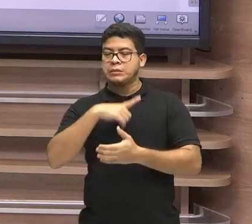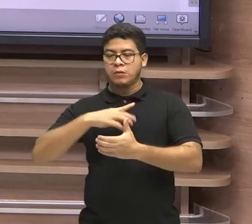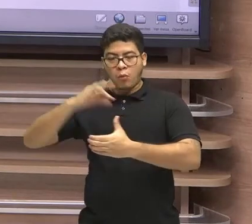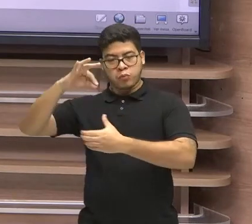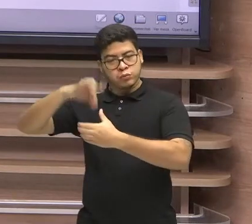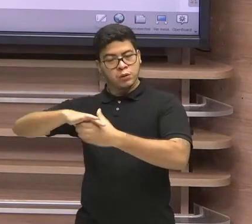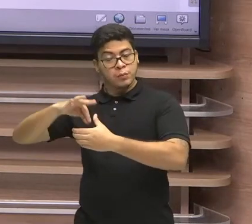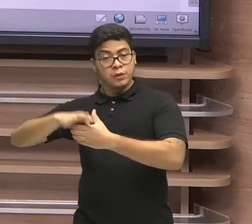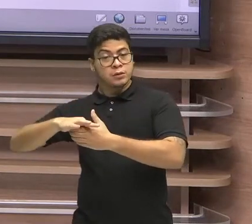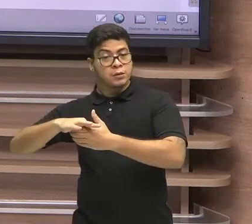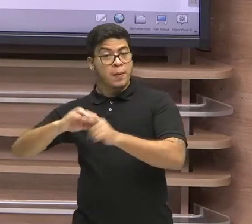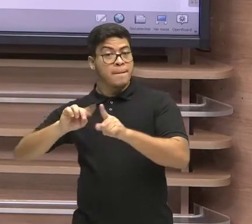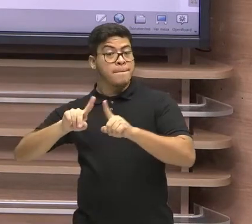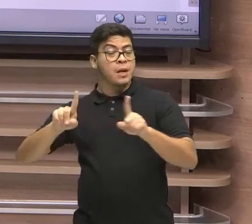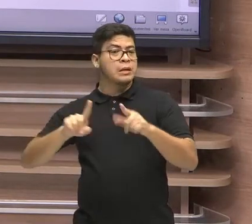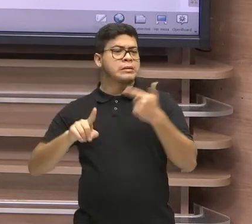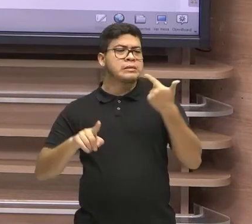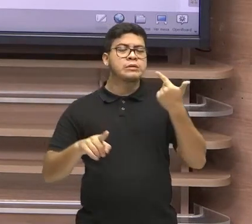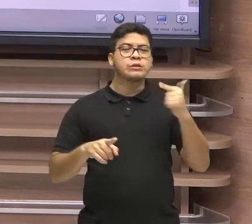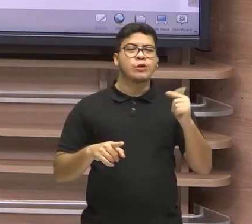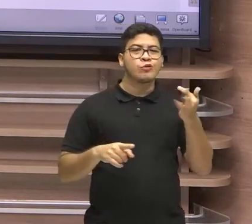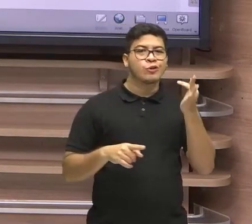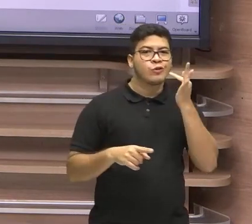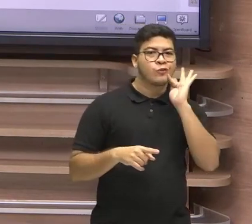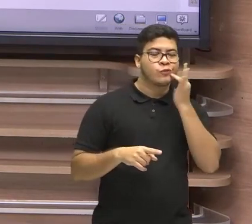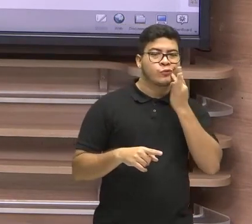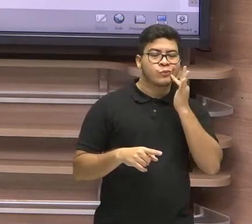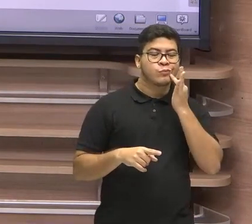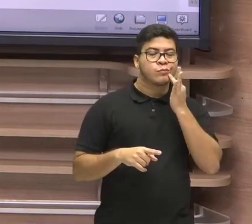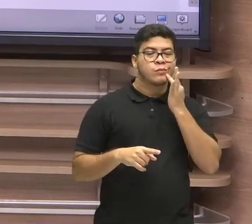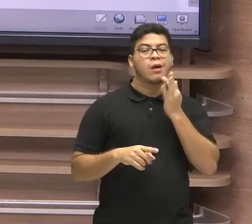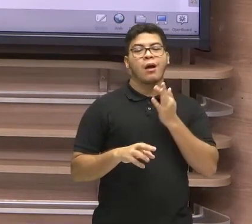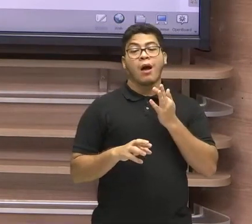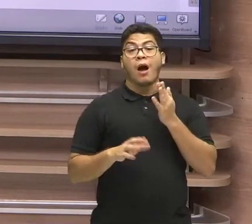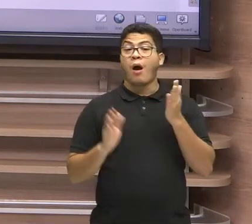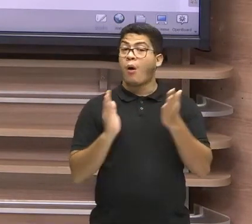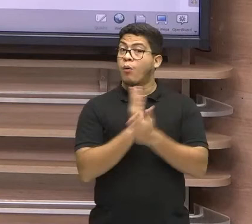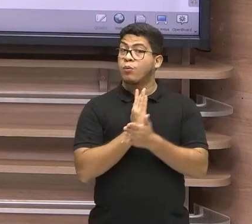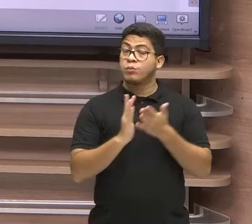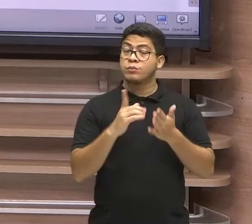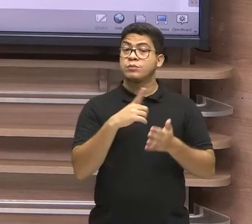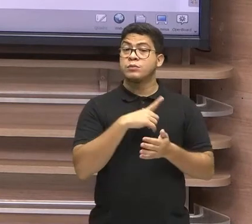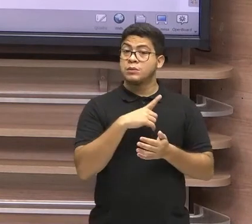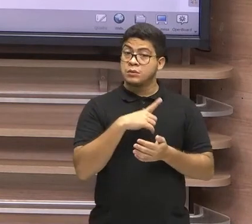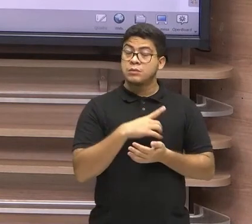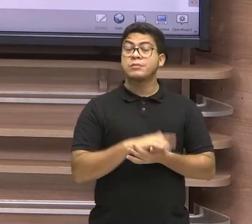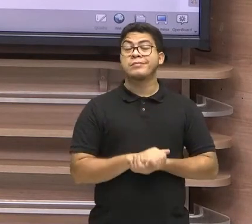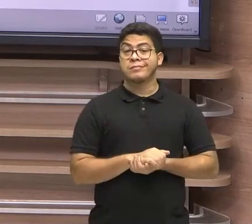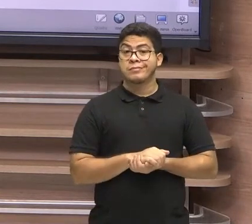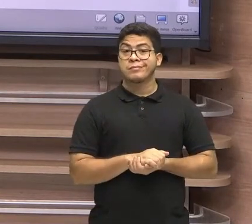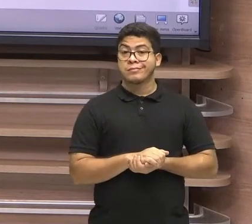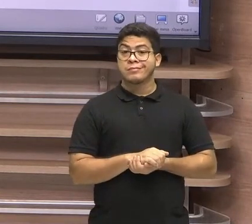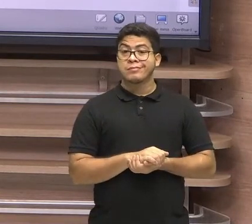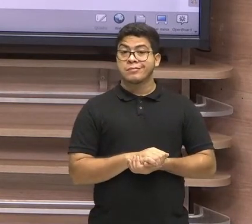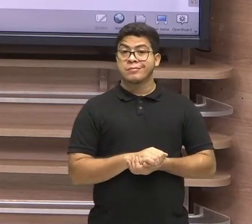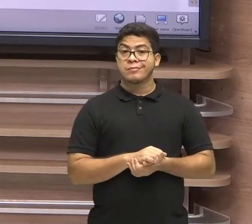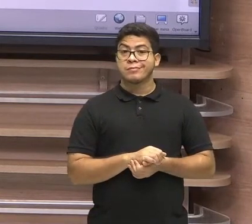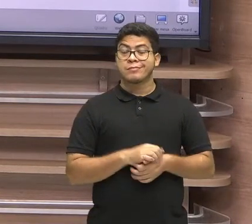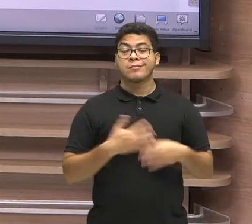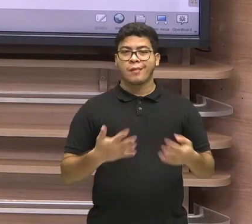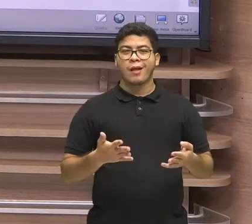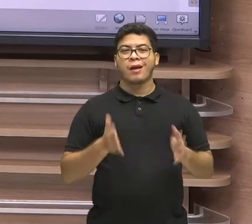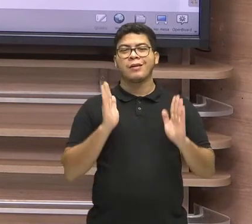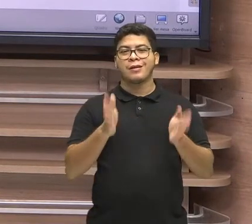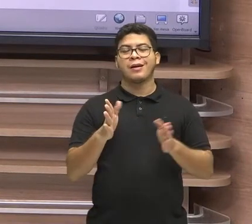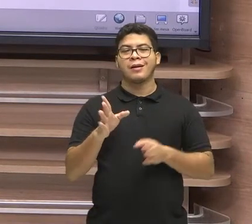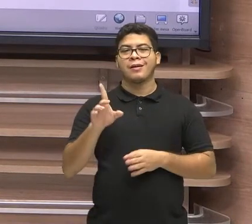angiospermas chegaram nesse quadro evolutivo como as plantas completas, tá bom? Certos desse conhecimento,